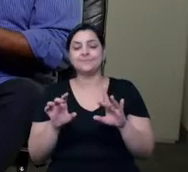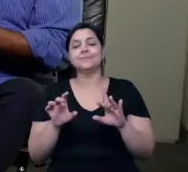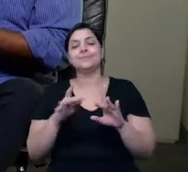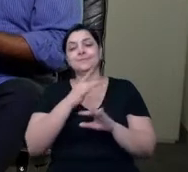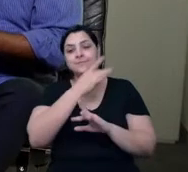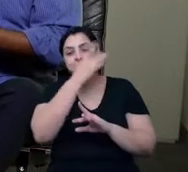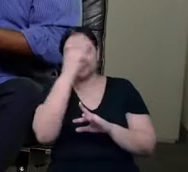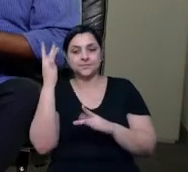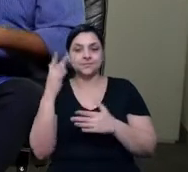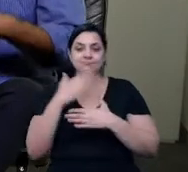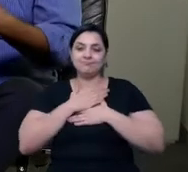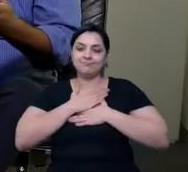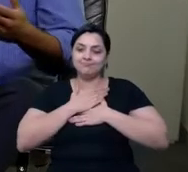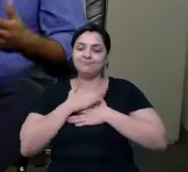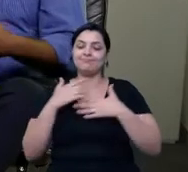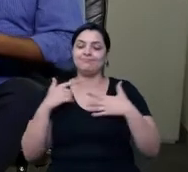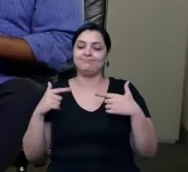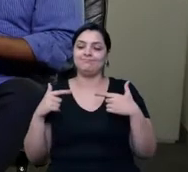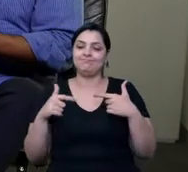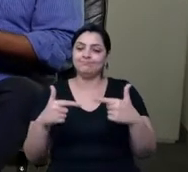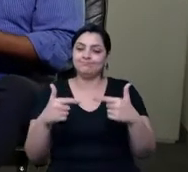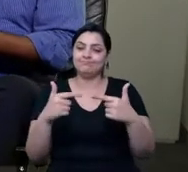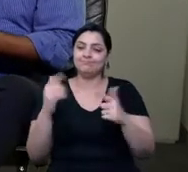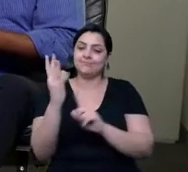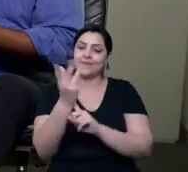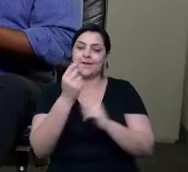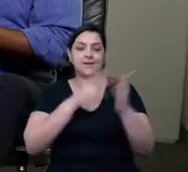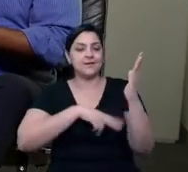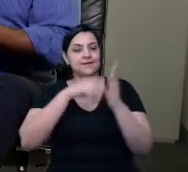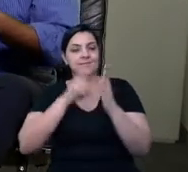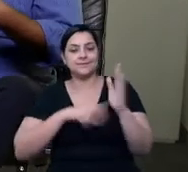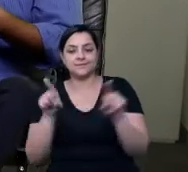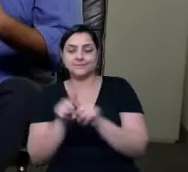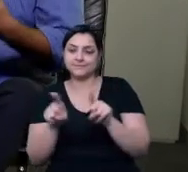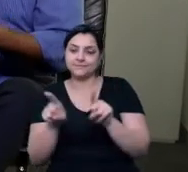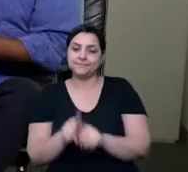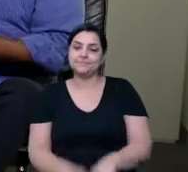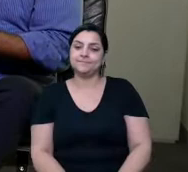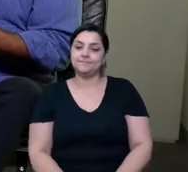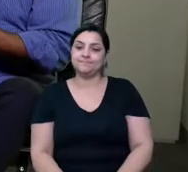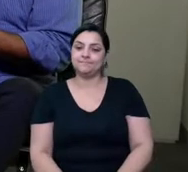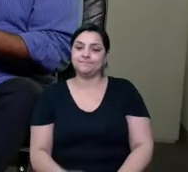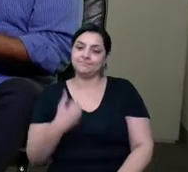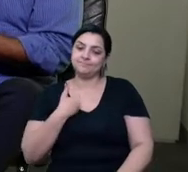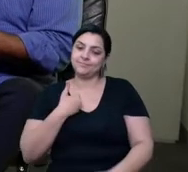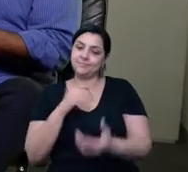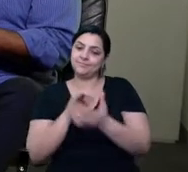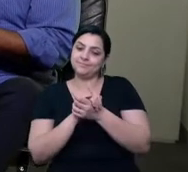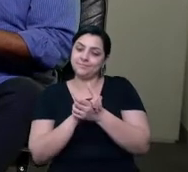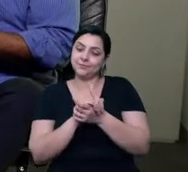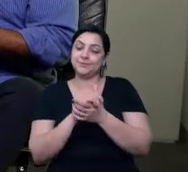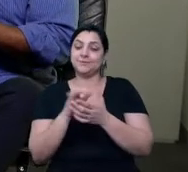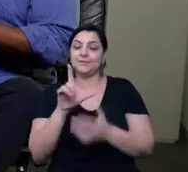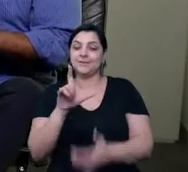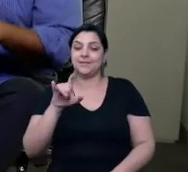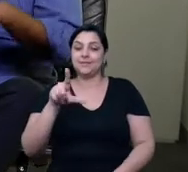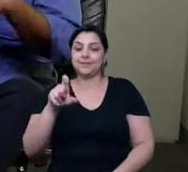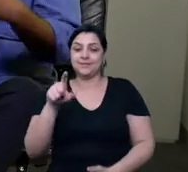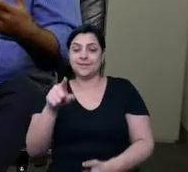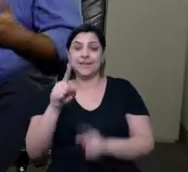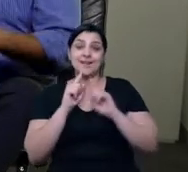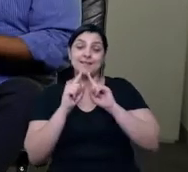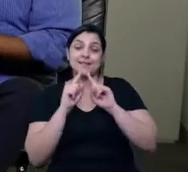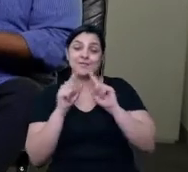aqueles que se dedicam a fazer arte também nesse país, né? A minha companheira Leide, que é minha crítica de arte, que faz